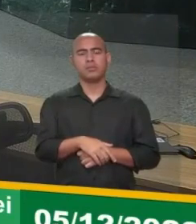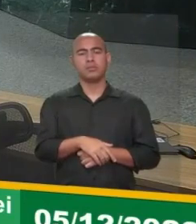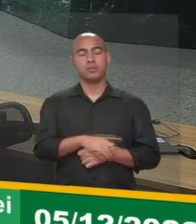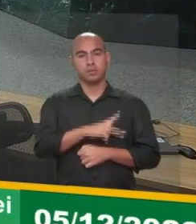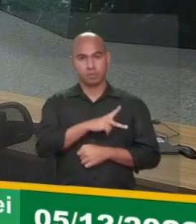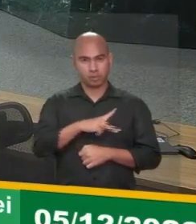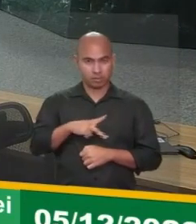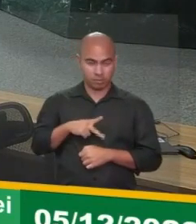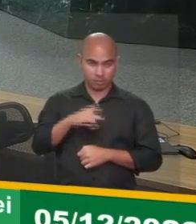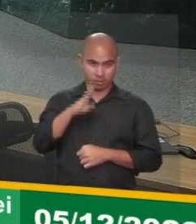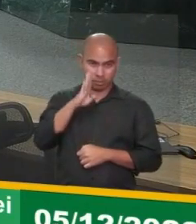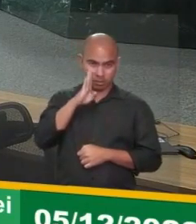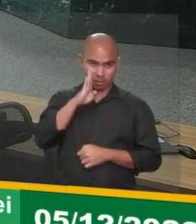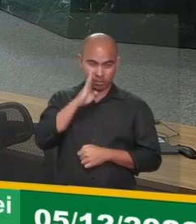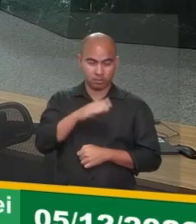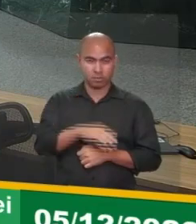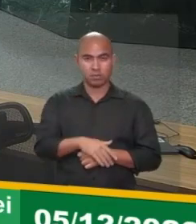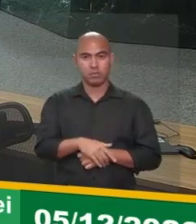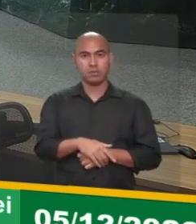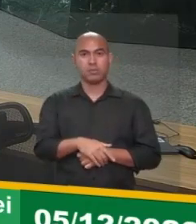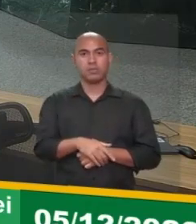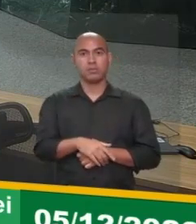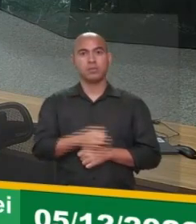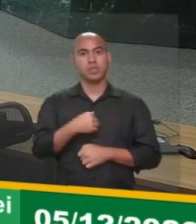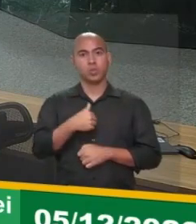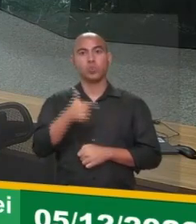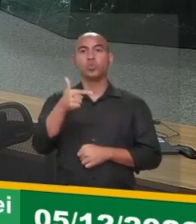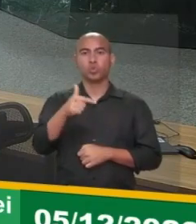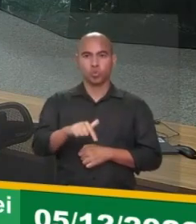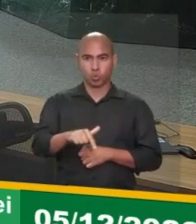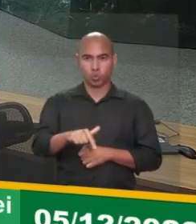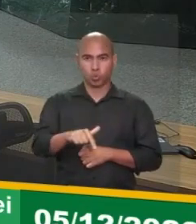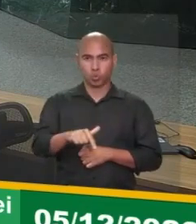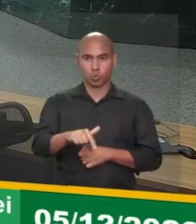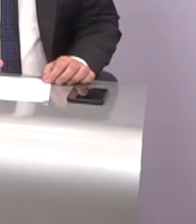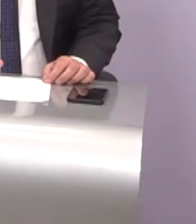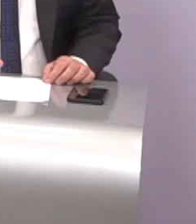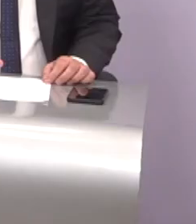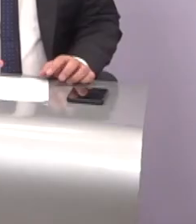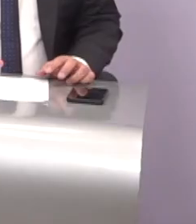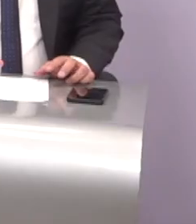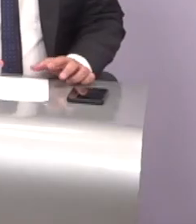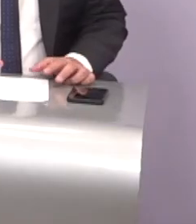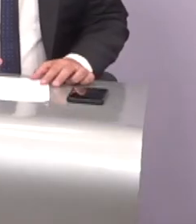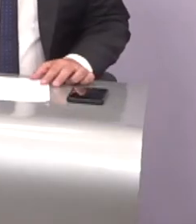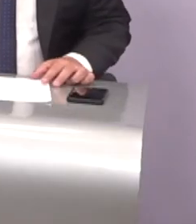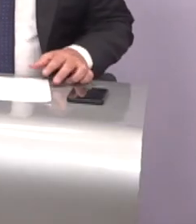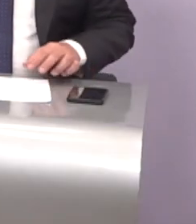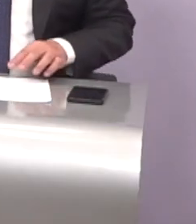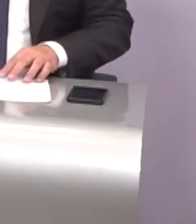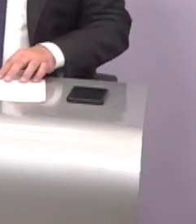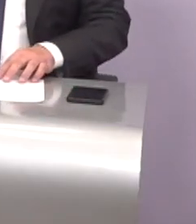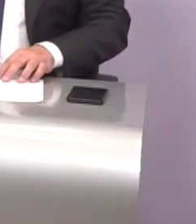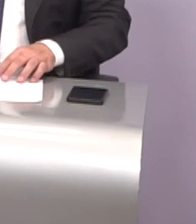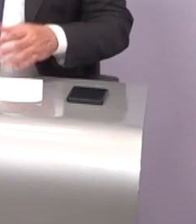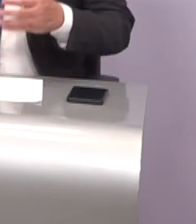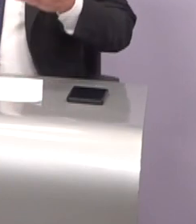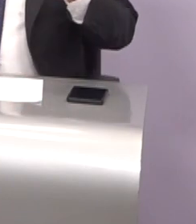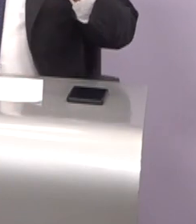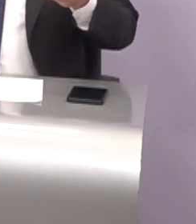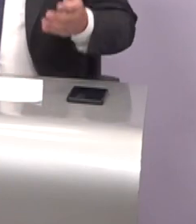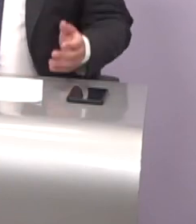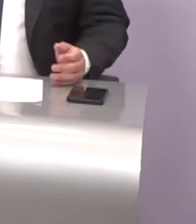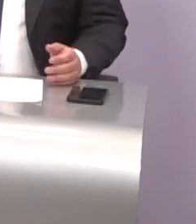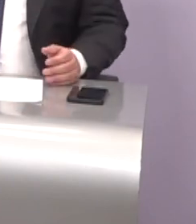emendas parlamentares foi prorrogado para o dia 15 de dezembro. Olha, vamos seguindo com o nosso programa aqui. Antes